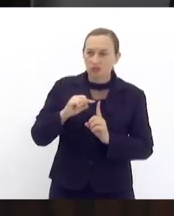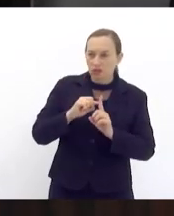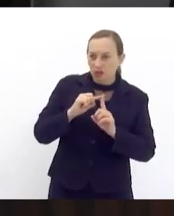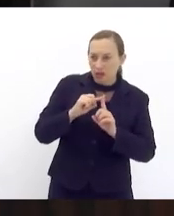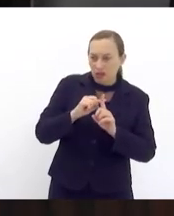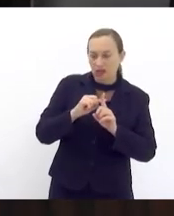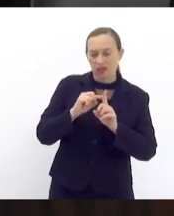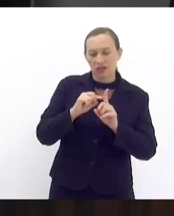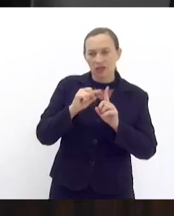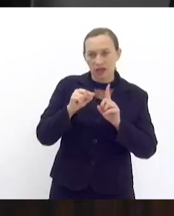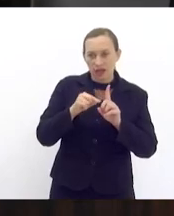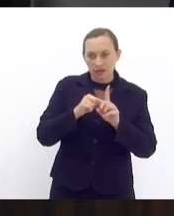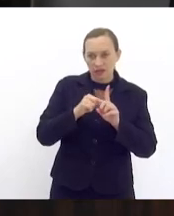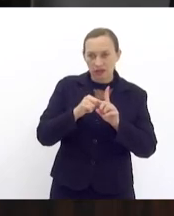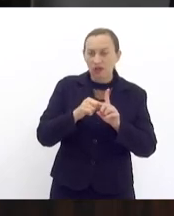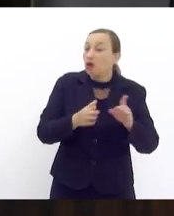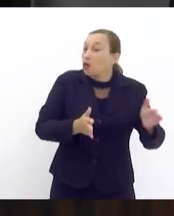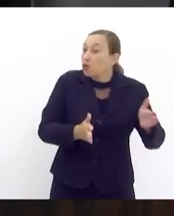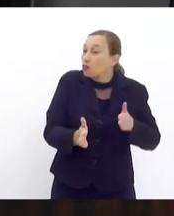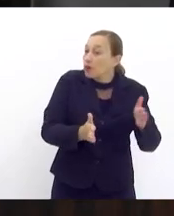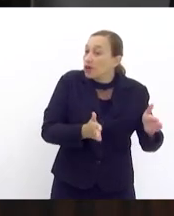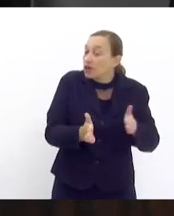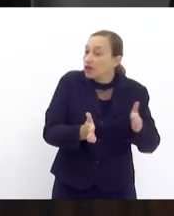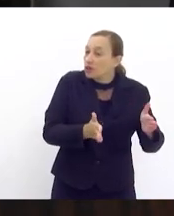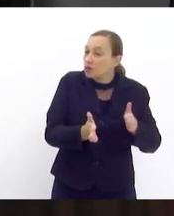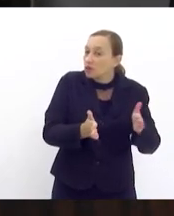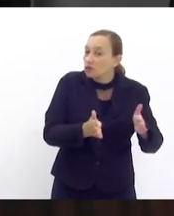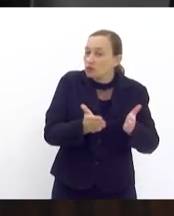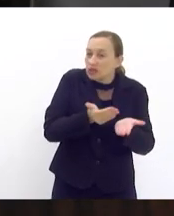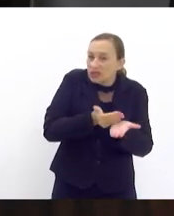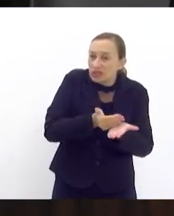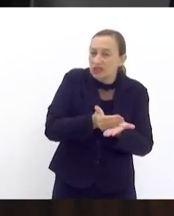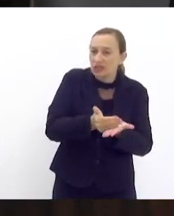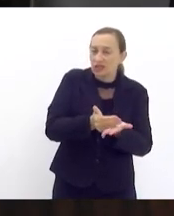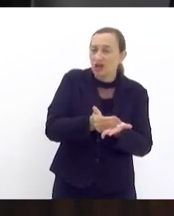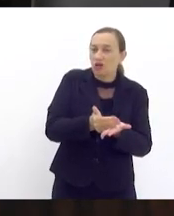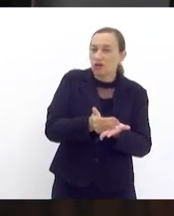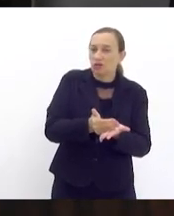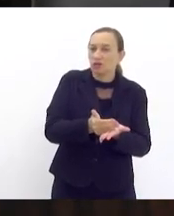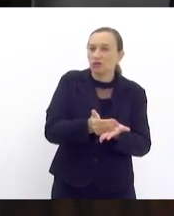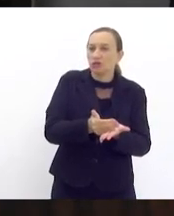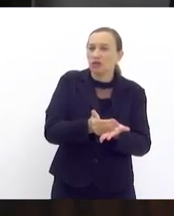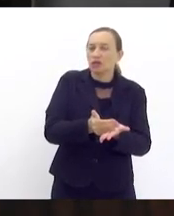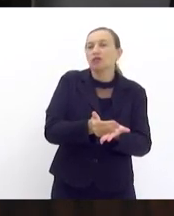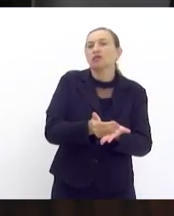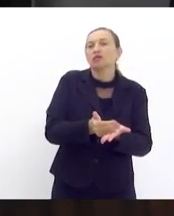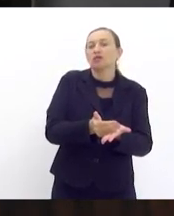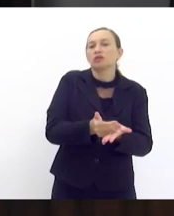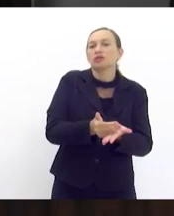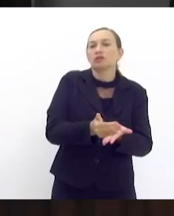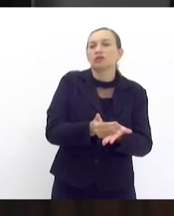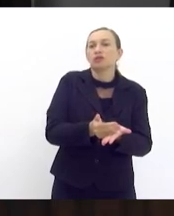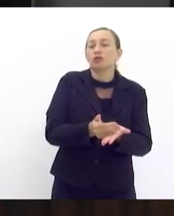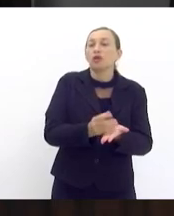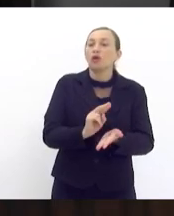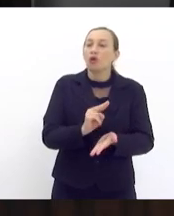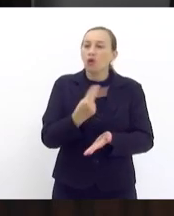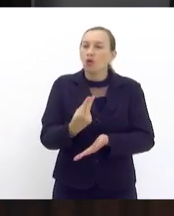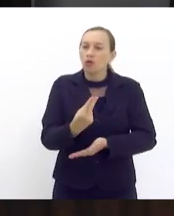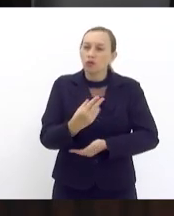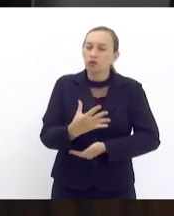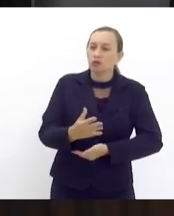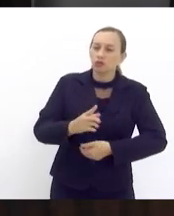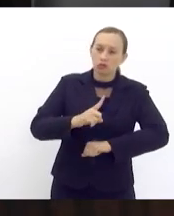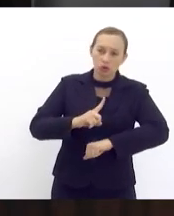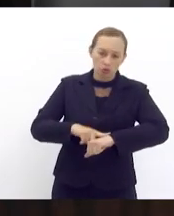durante o período pré-natal bem como em estado de puerpério